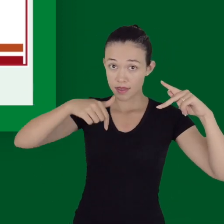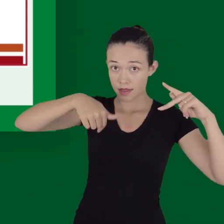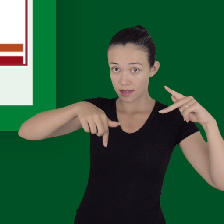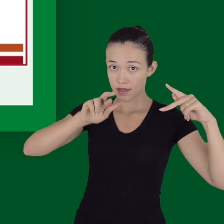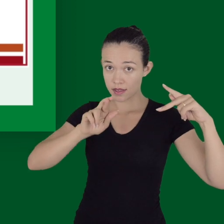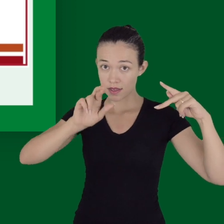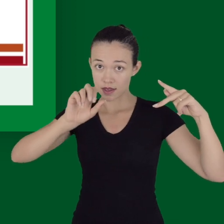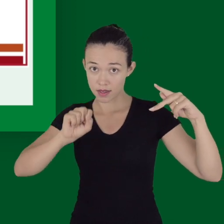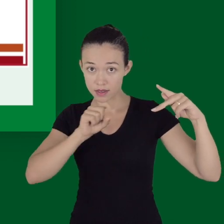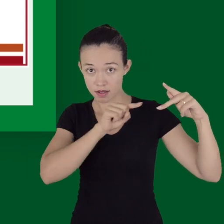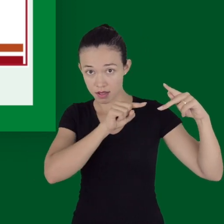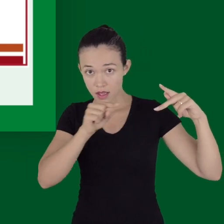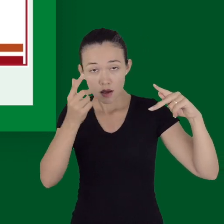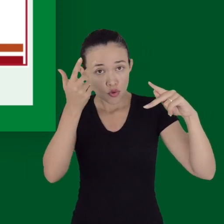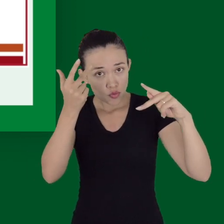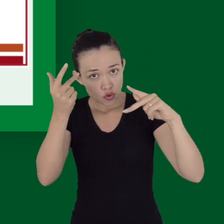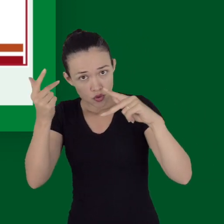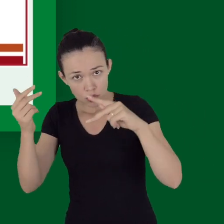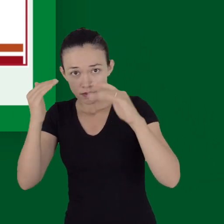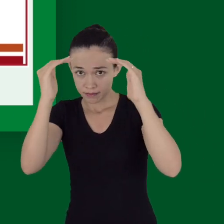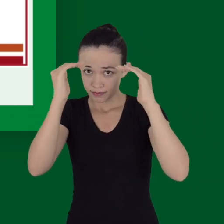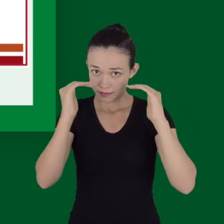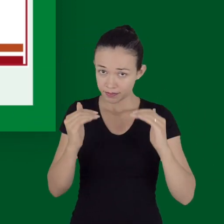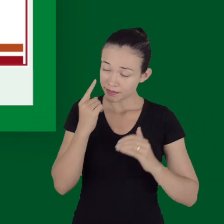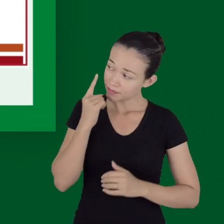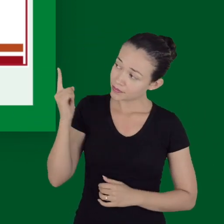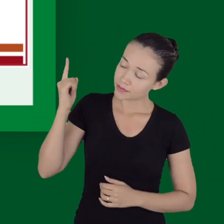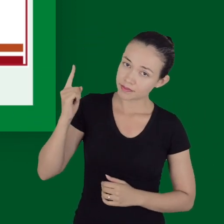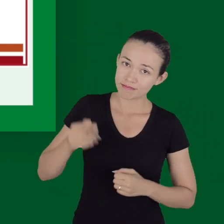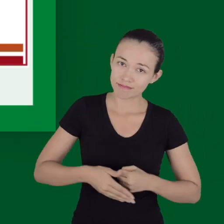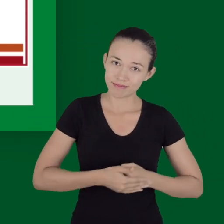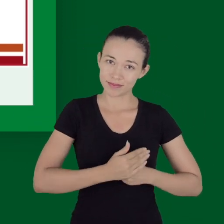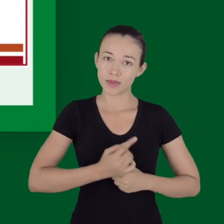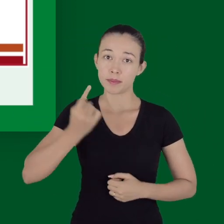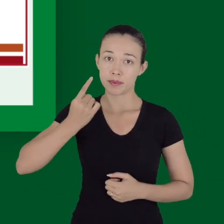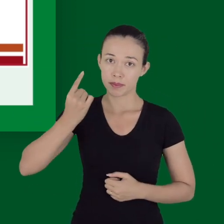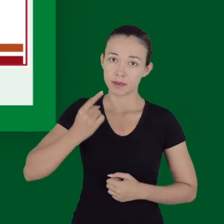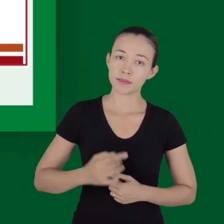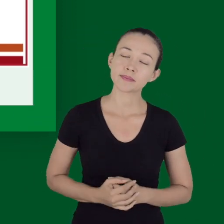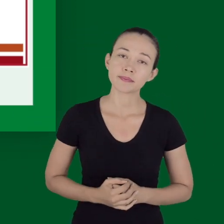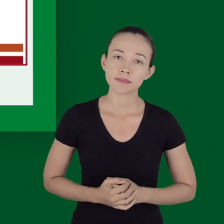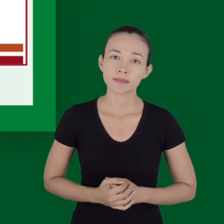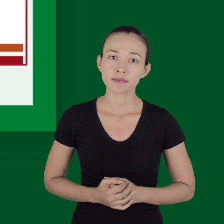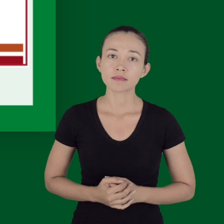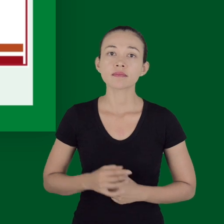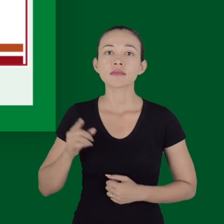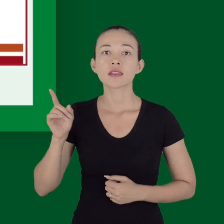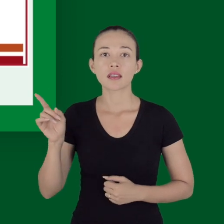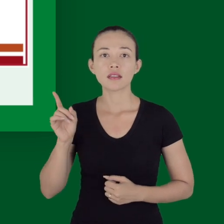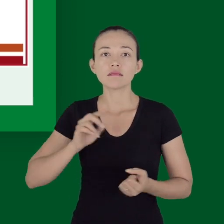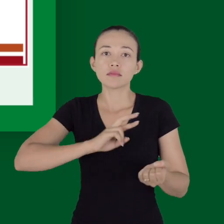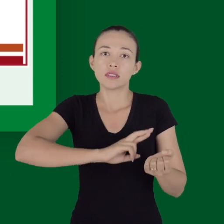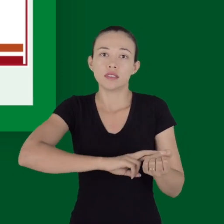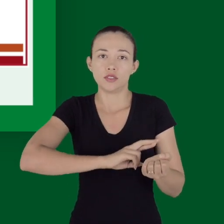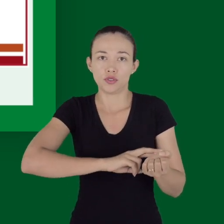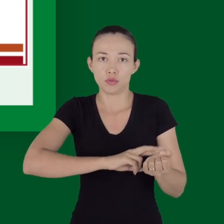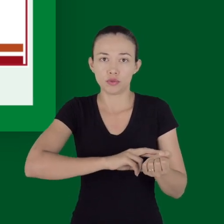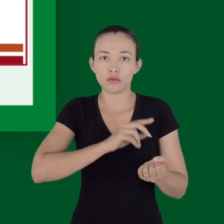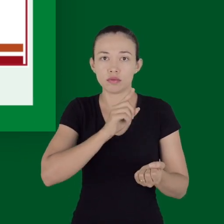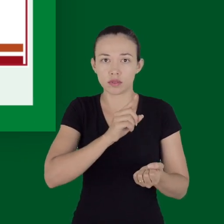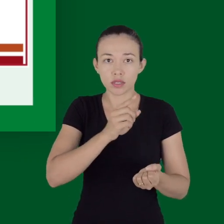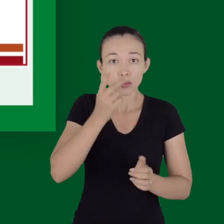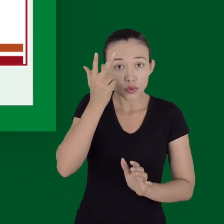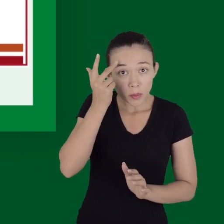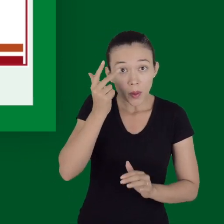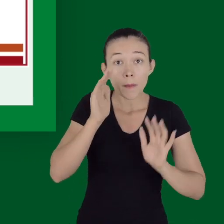os QRS são regulares, né? O ritmo é regular. O BAV de primeiro, o ritmo continua regular, a diferença é